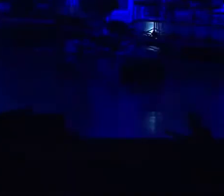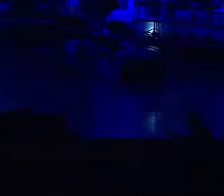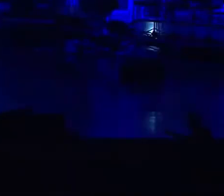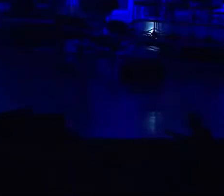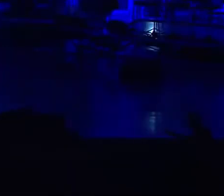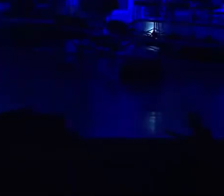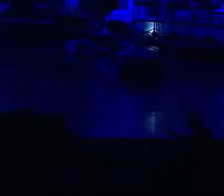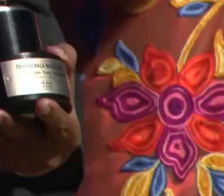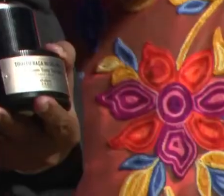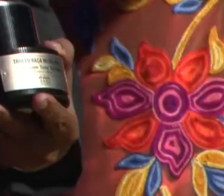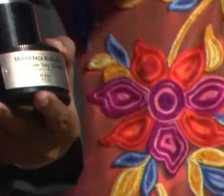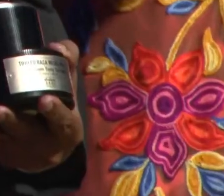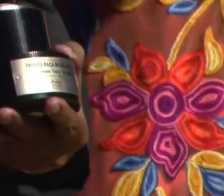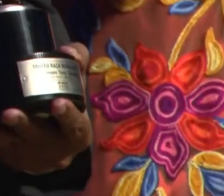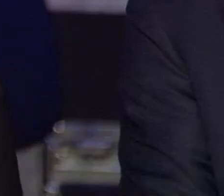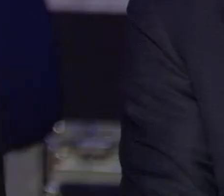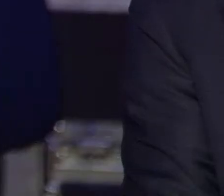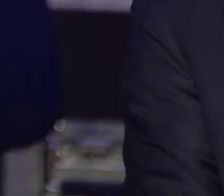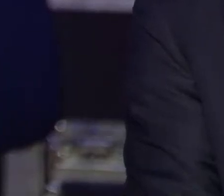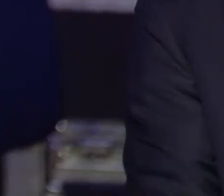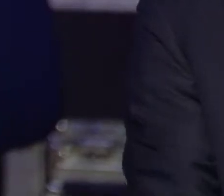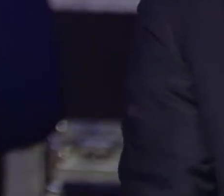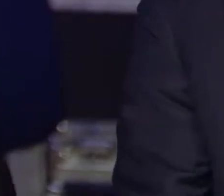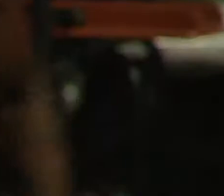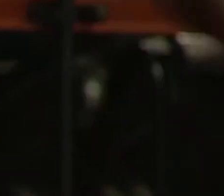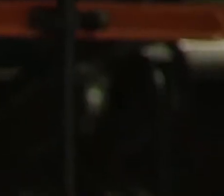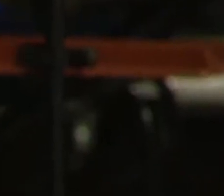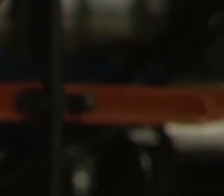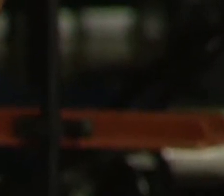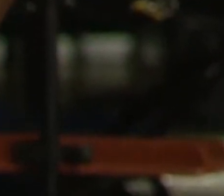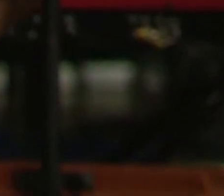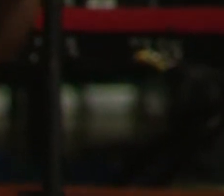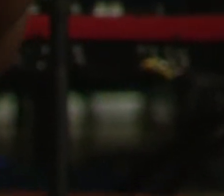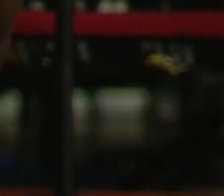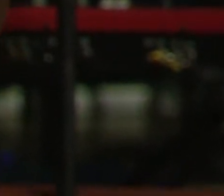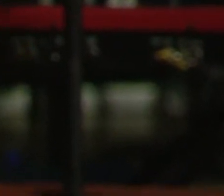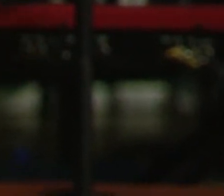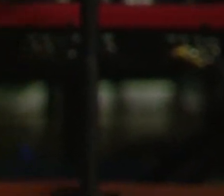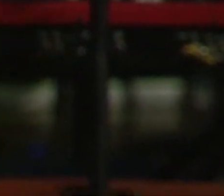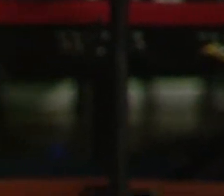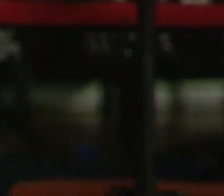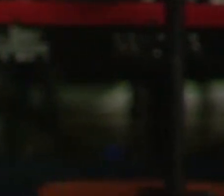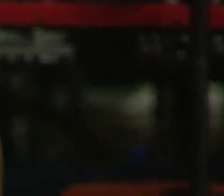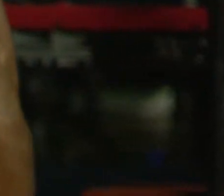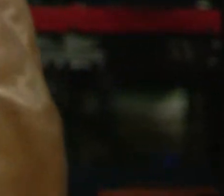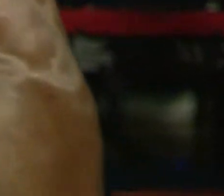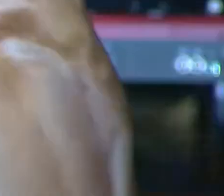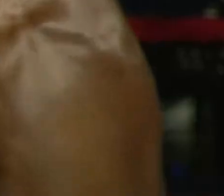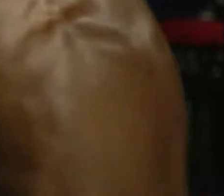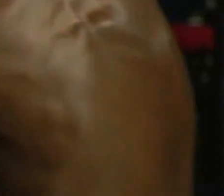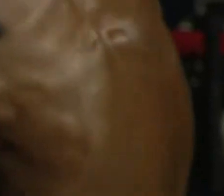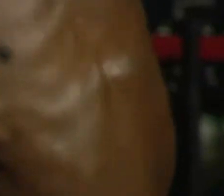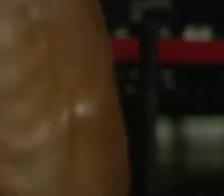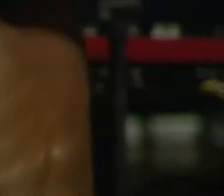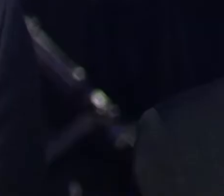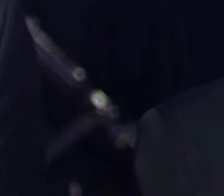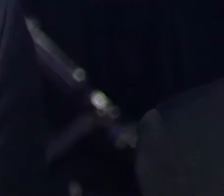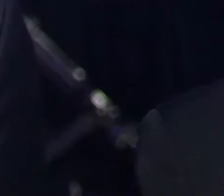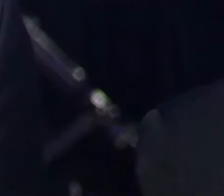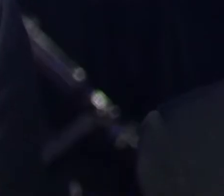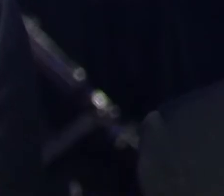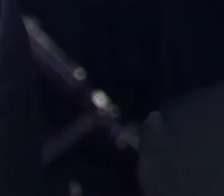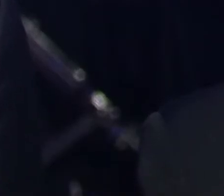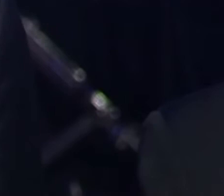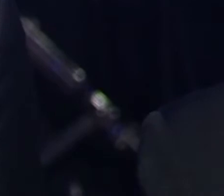na cultura, você conhece as personalidades premiadas este ano com o Oscar da comunidade afro-brasileira. Há muito o que